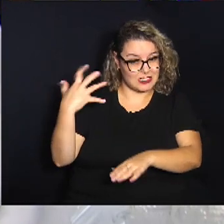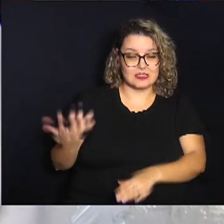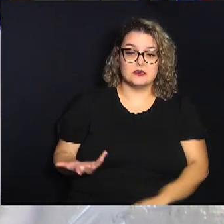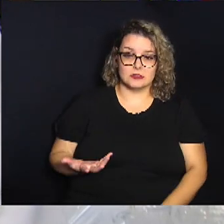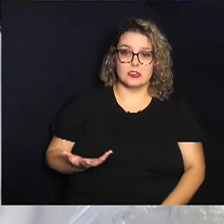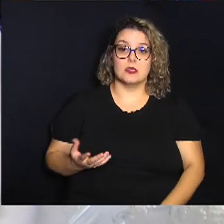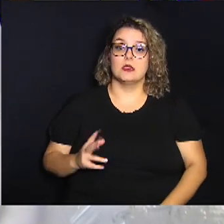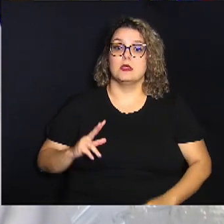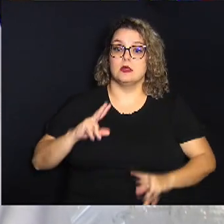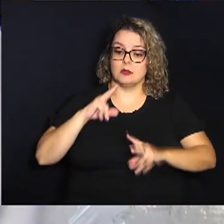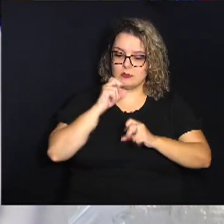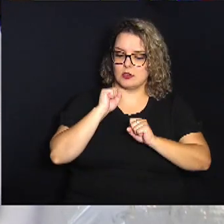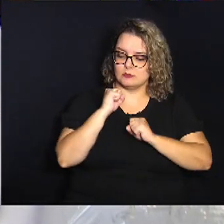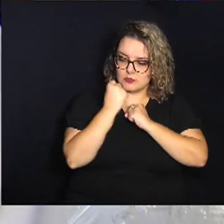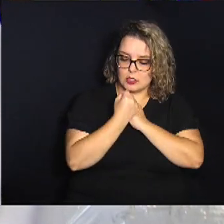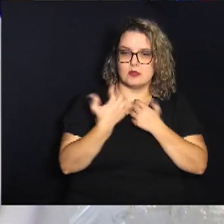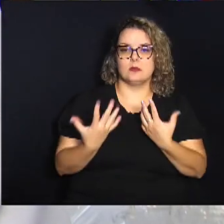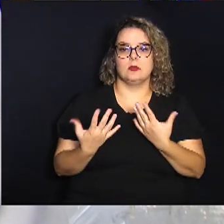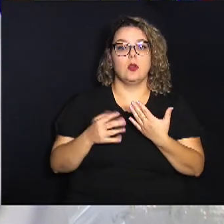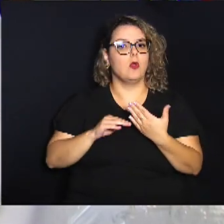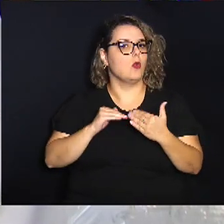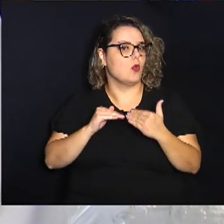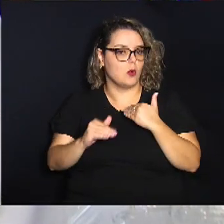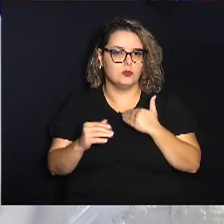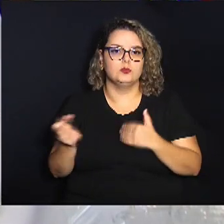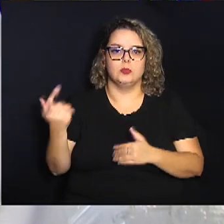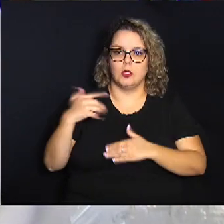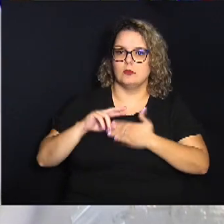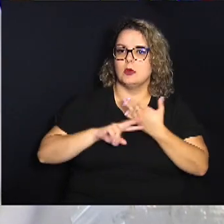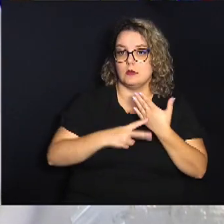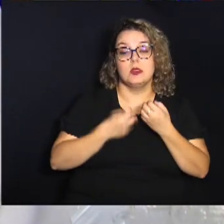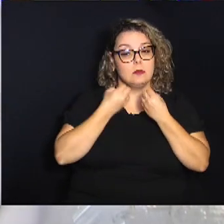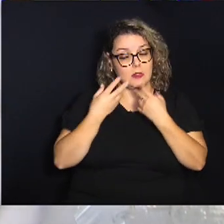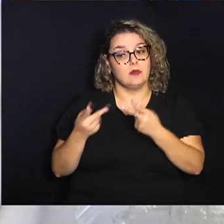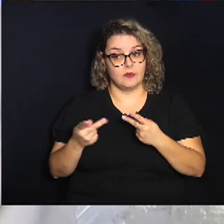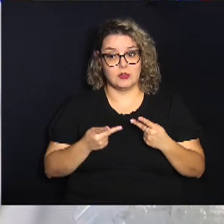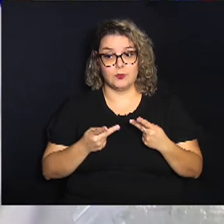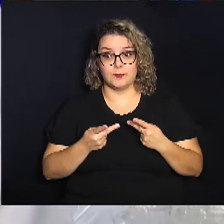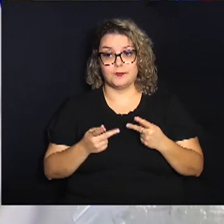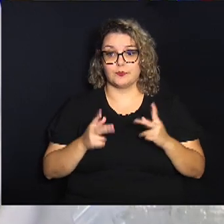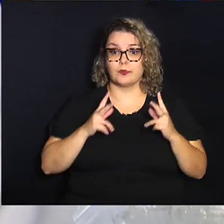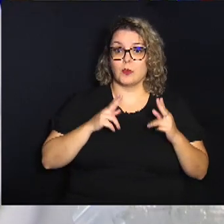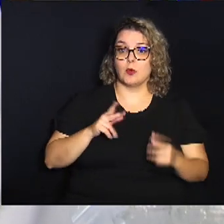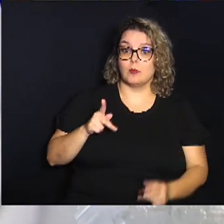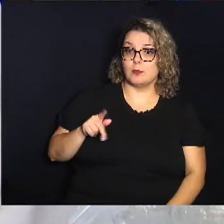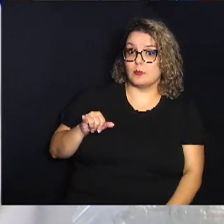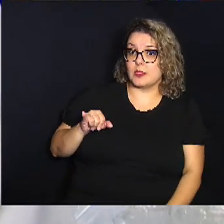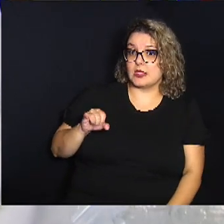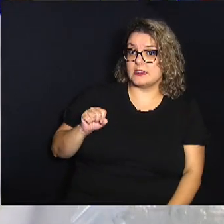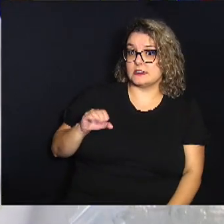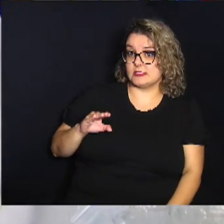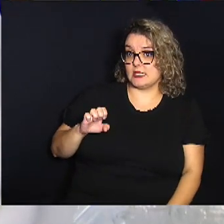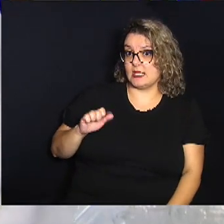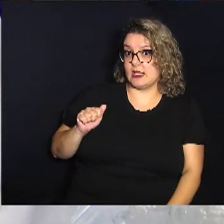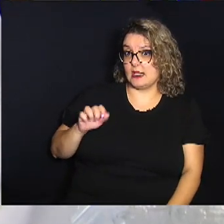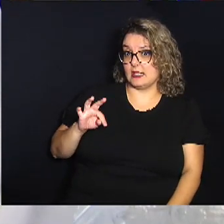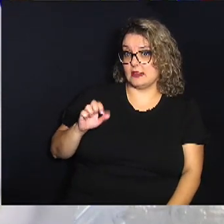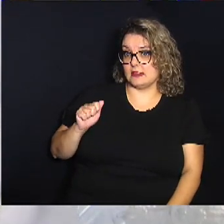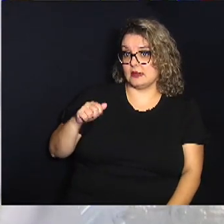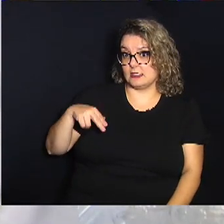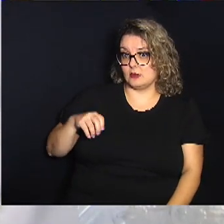a se proteger contra esses efeitos, vai ser muito bem-vindo. Como o piscietanol tem essas ações interessantes no